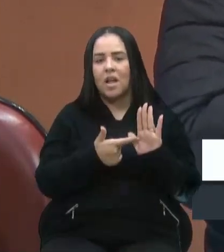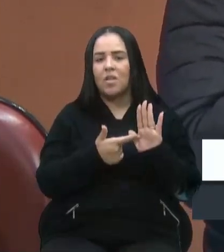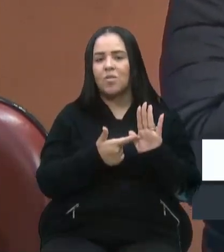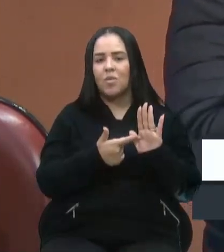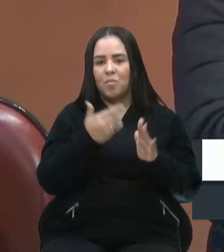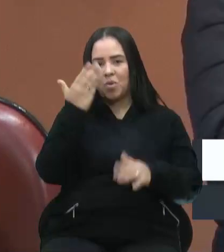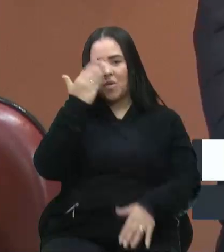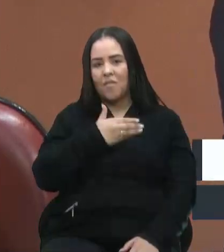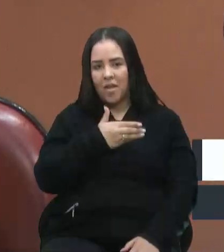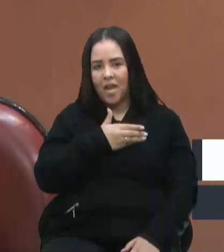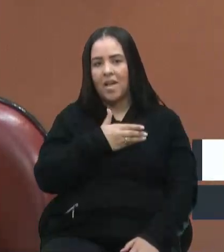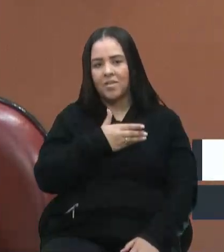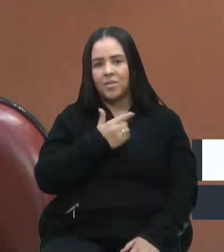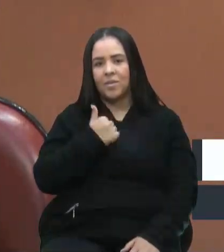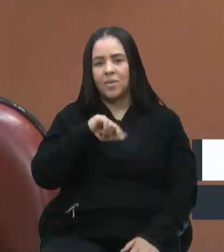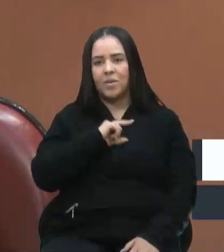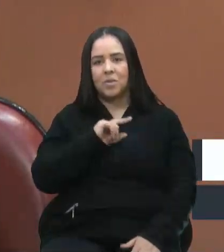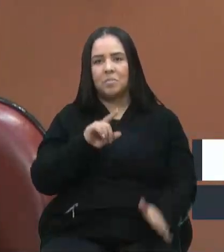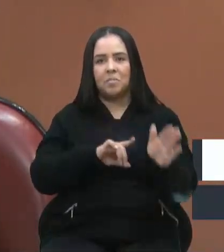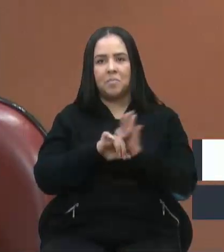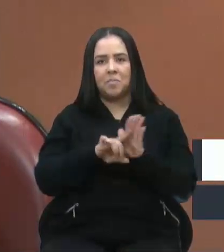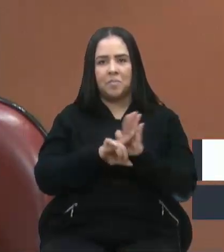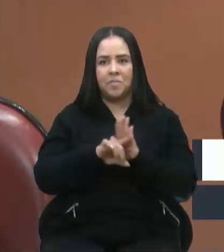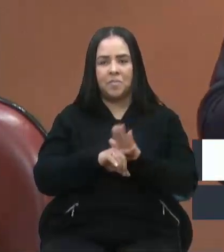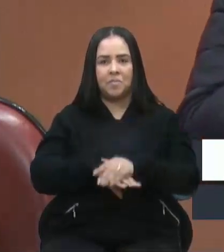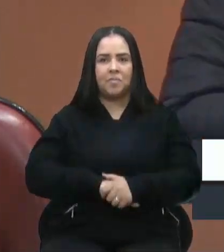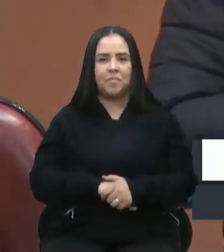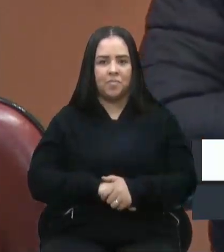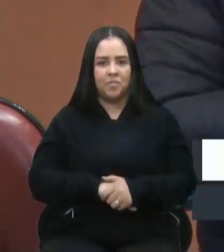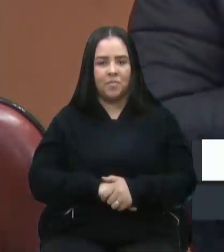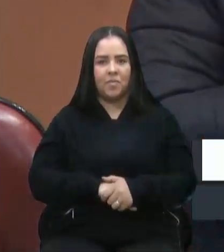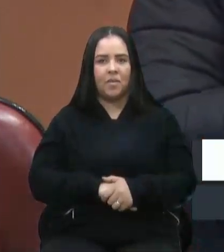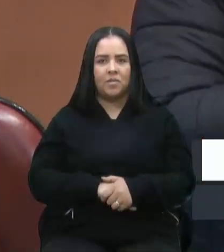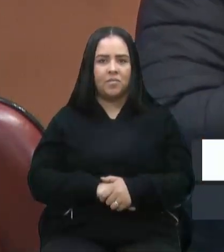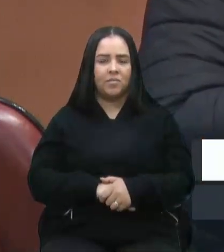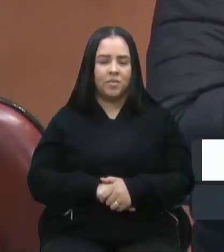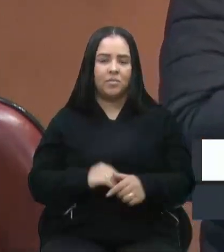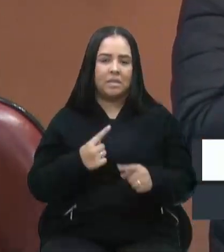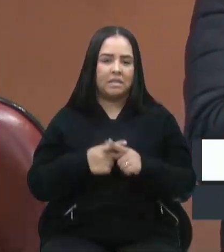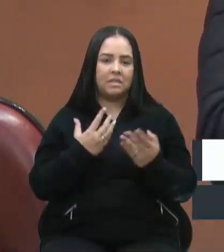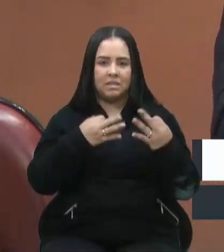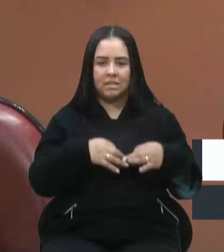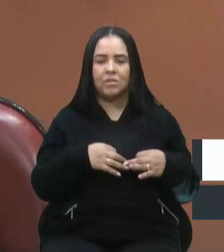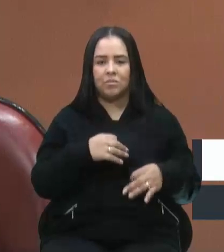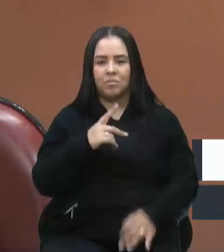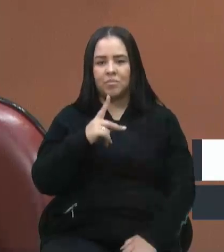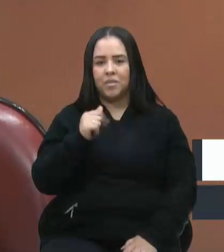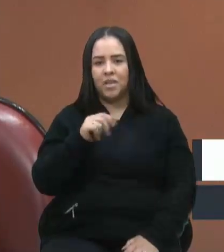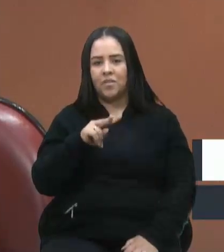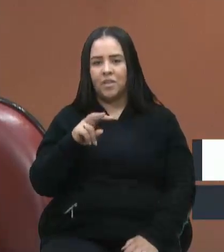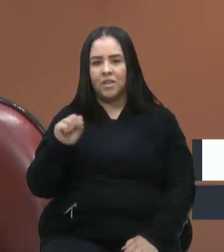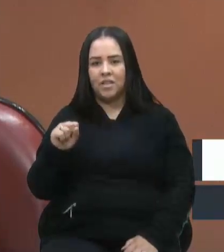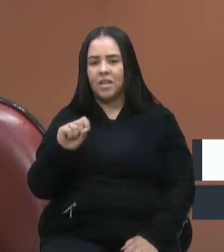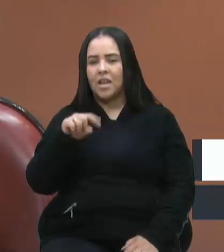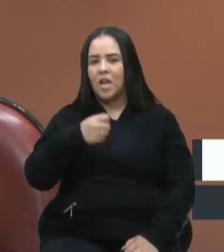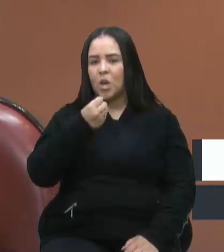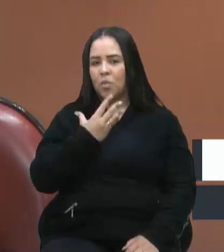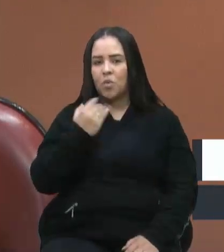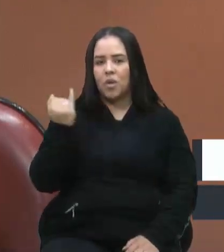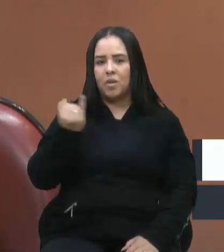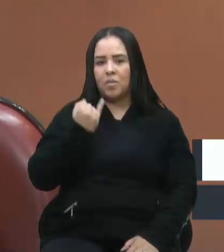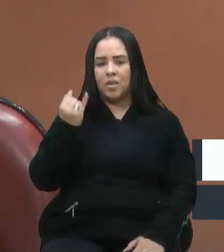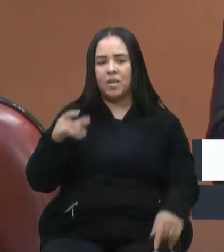estudos, enfim, e a gente pesquisou. Se Então, for a por base ser de uma sendo parte, bem feita, vereador. com certeza o PAVS, ele é muito bom, ele é muito